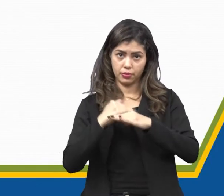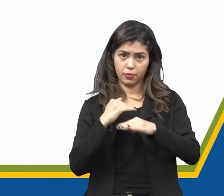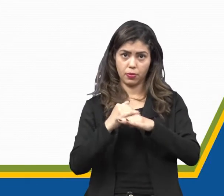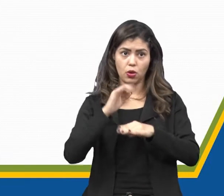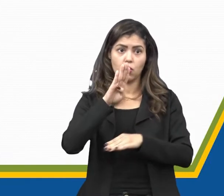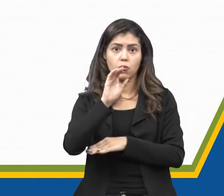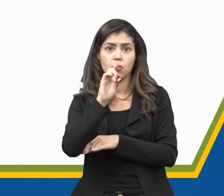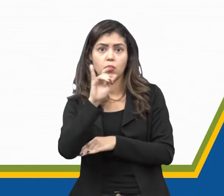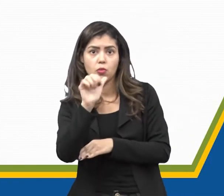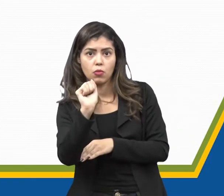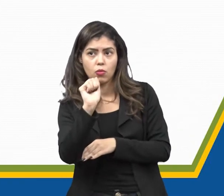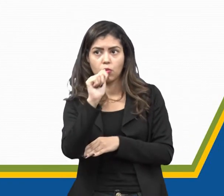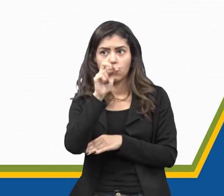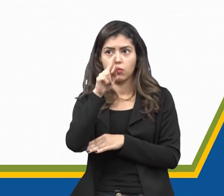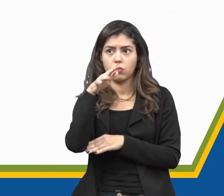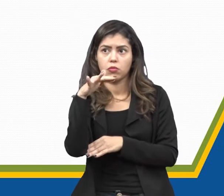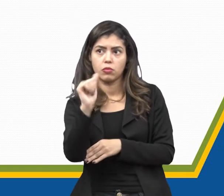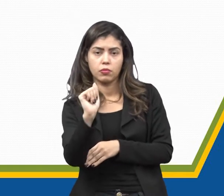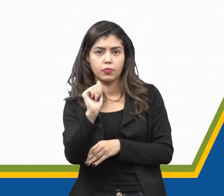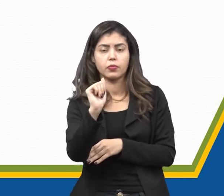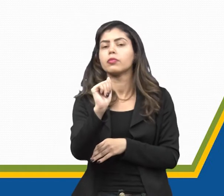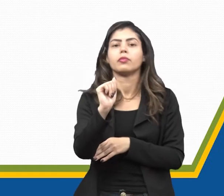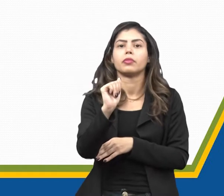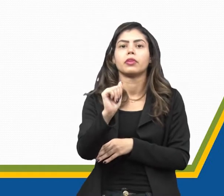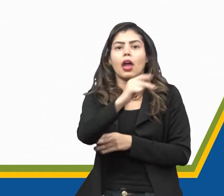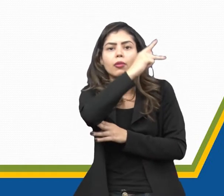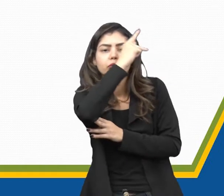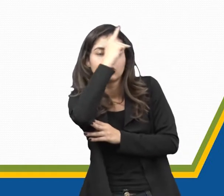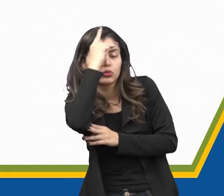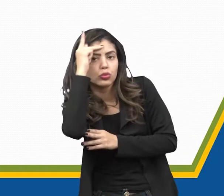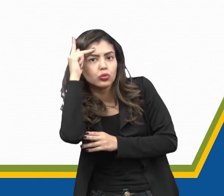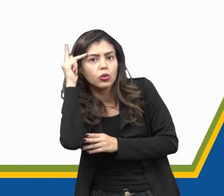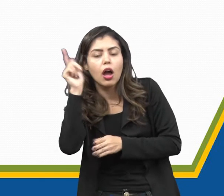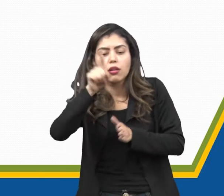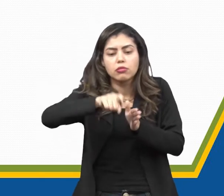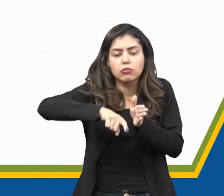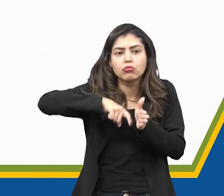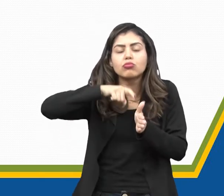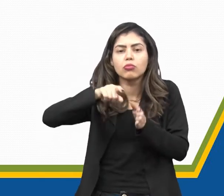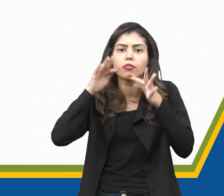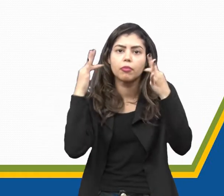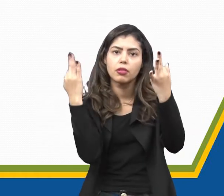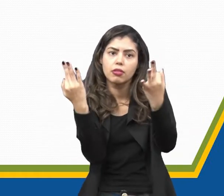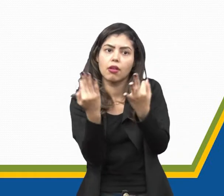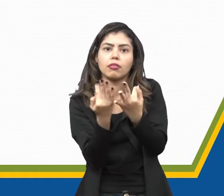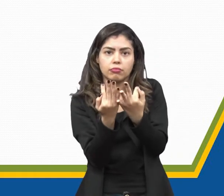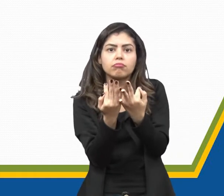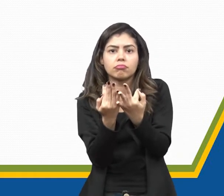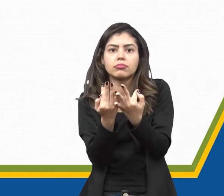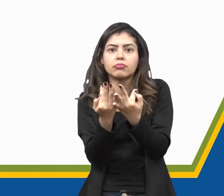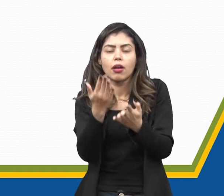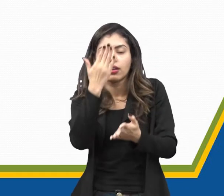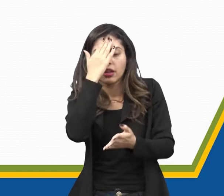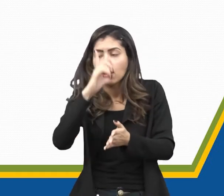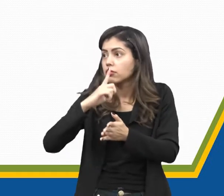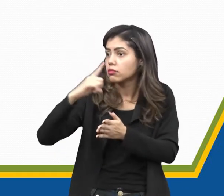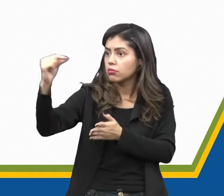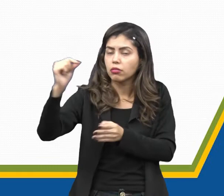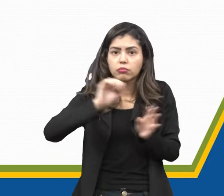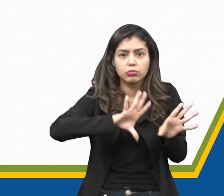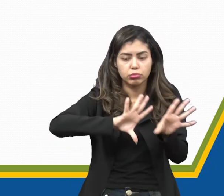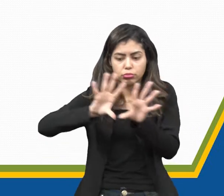boia-fria. O boia-fria, ele é aquele agricultor também familiar de subsistência que sai da sua